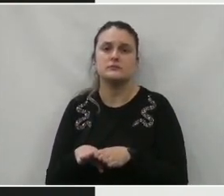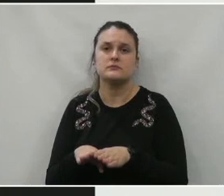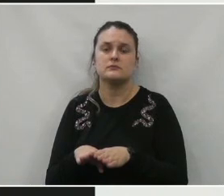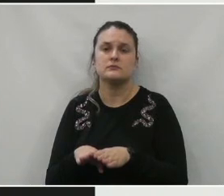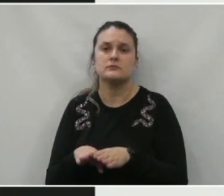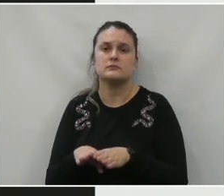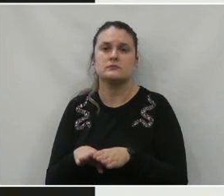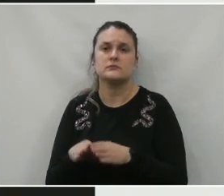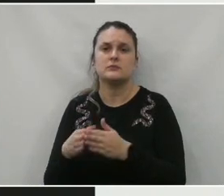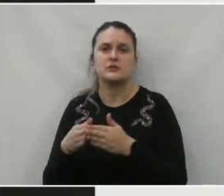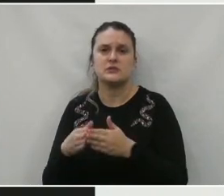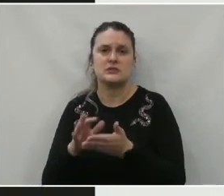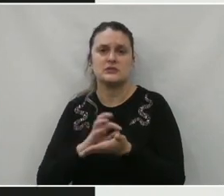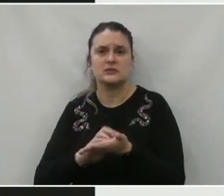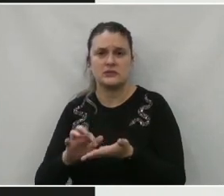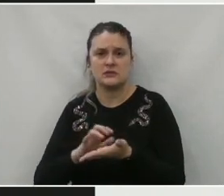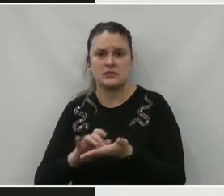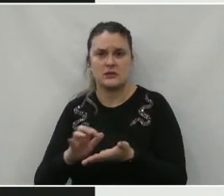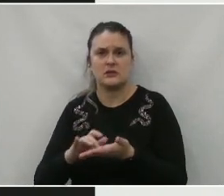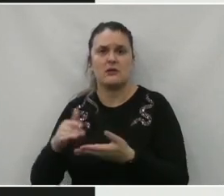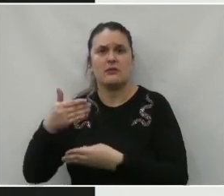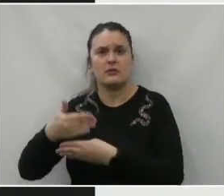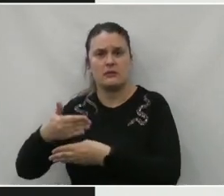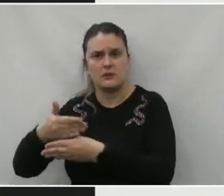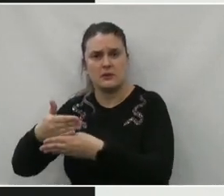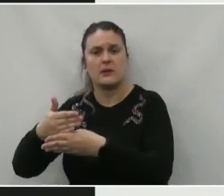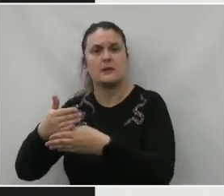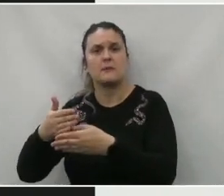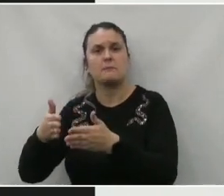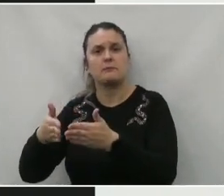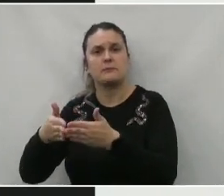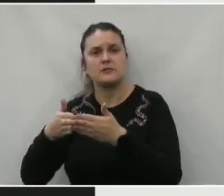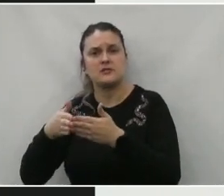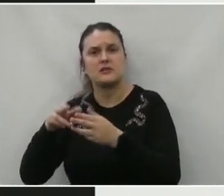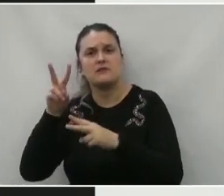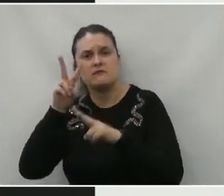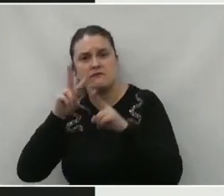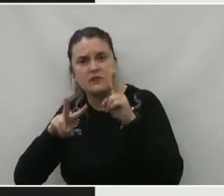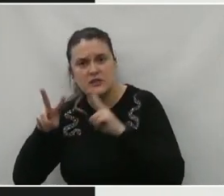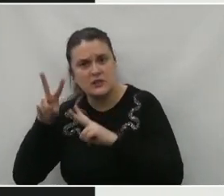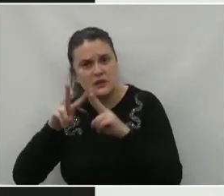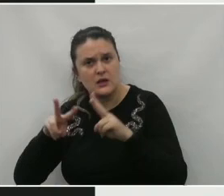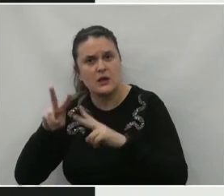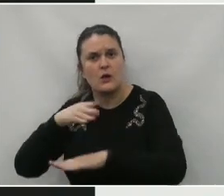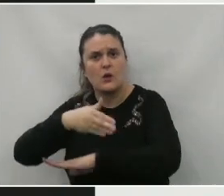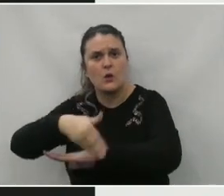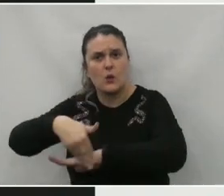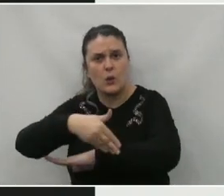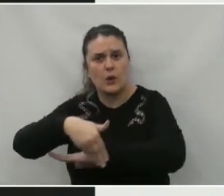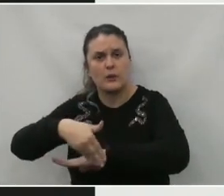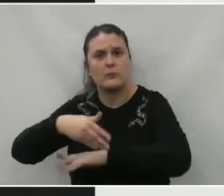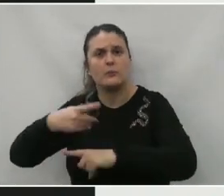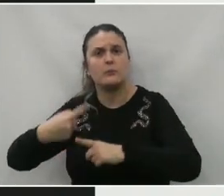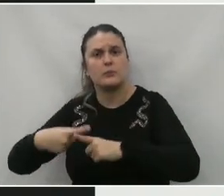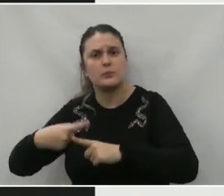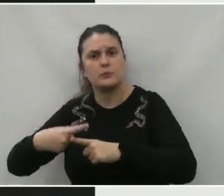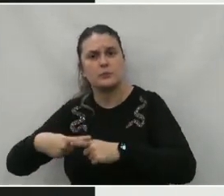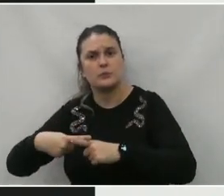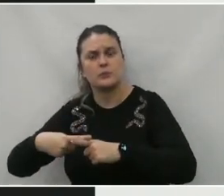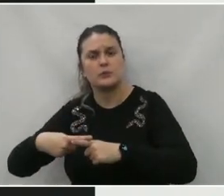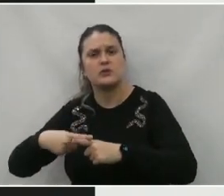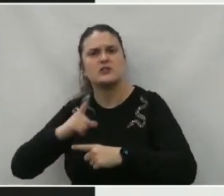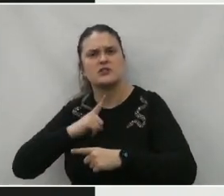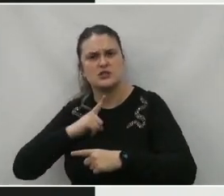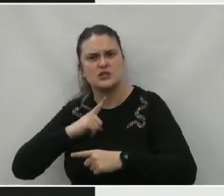para o nosso secretário de obras, para verificar aí as ruas, visto que